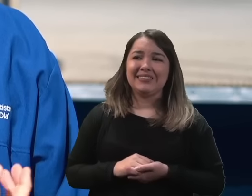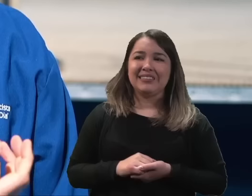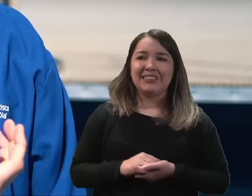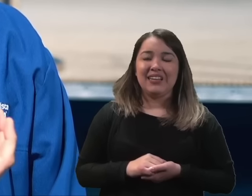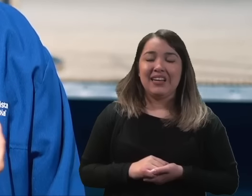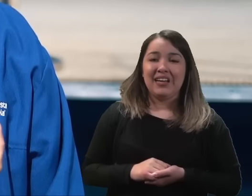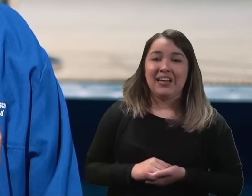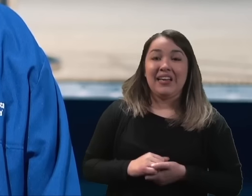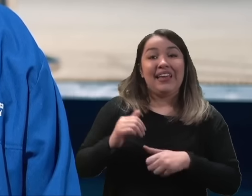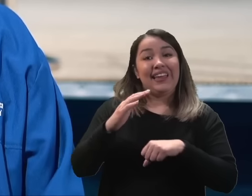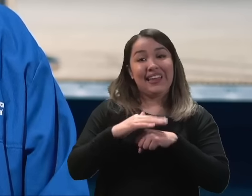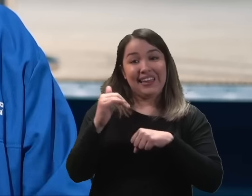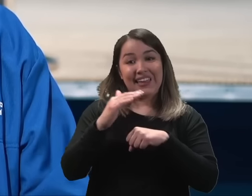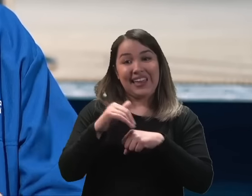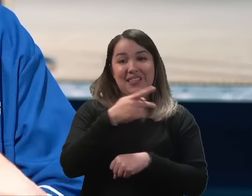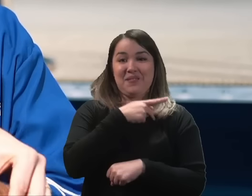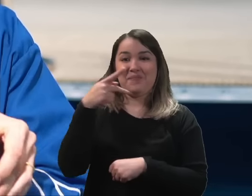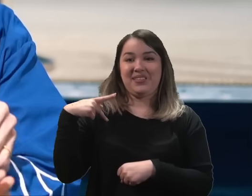querido pastor Elias